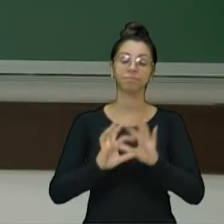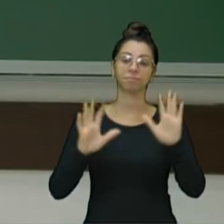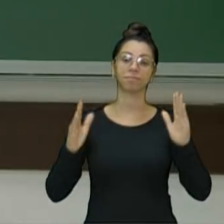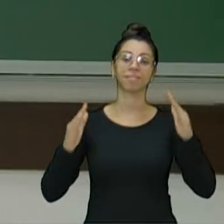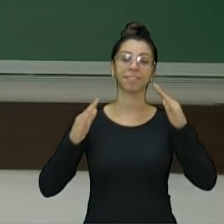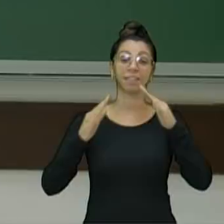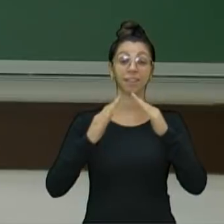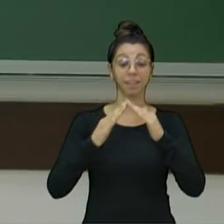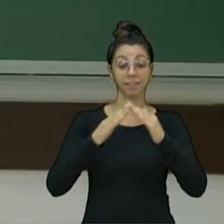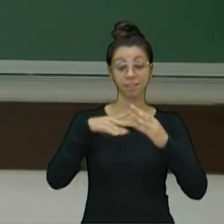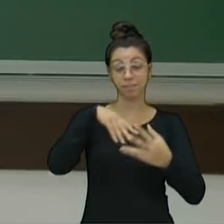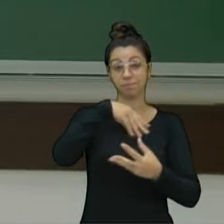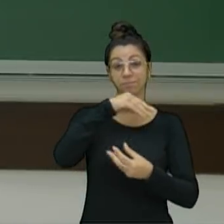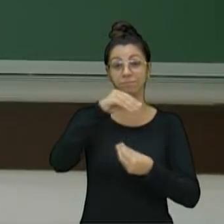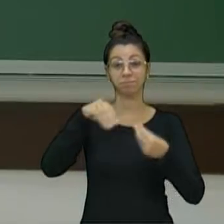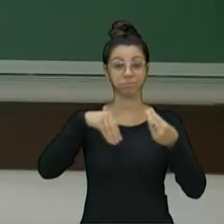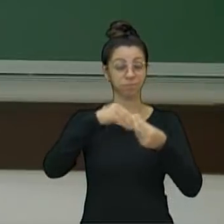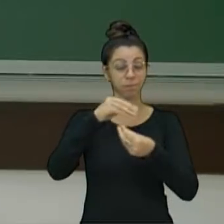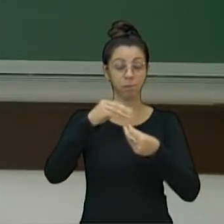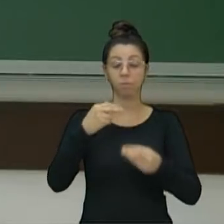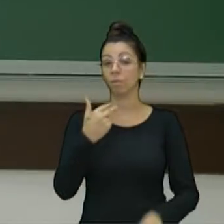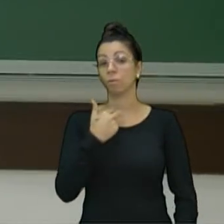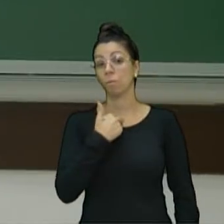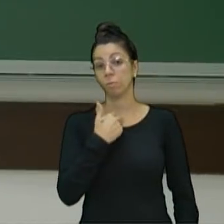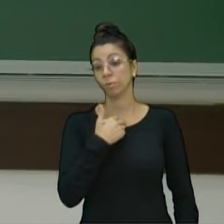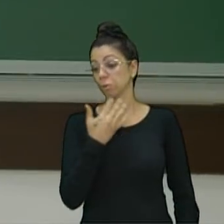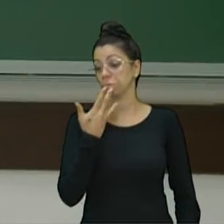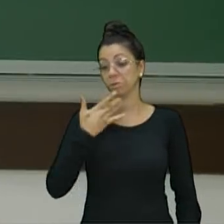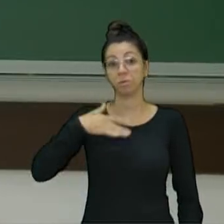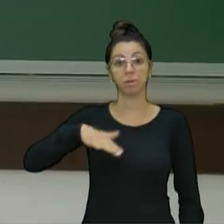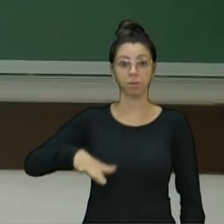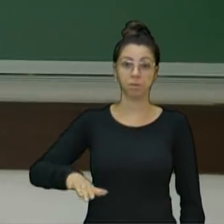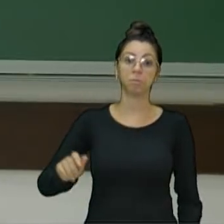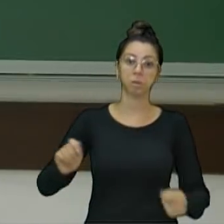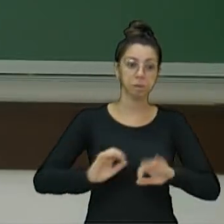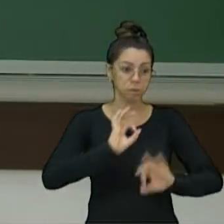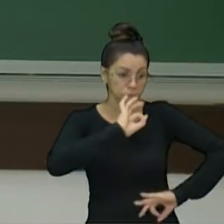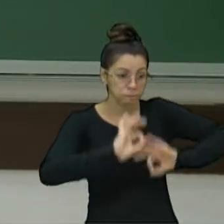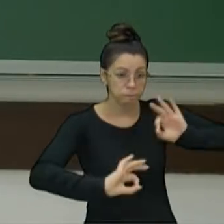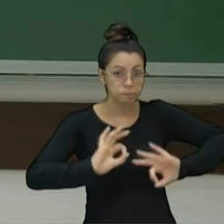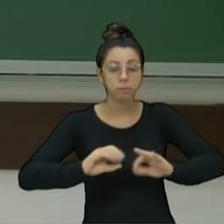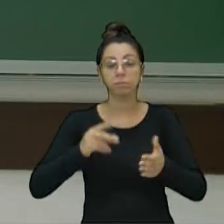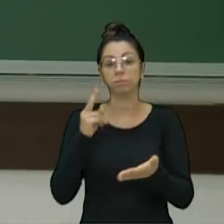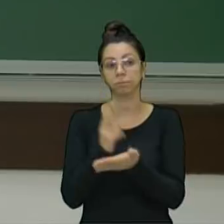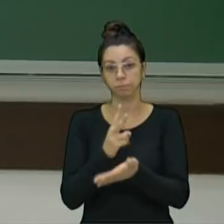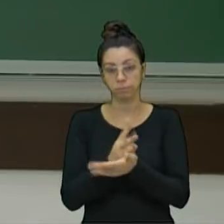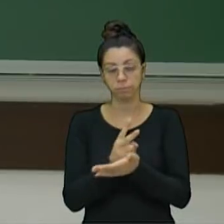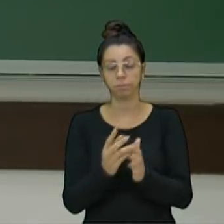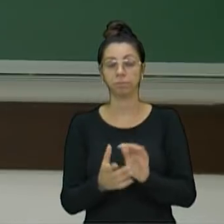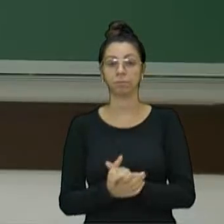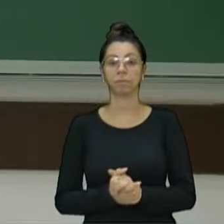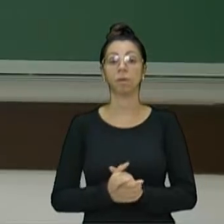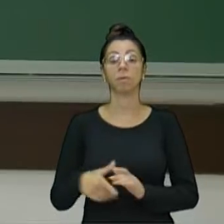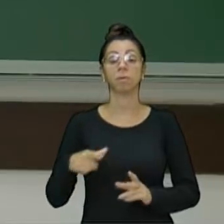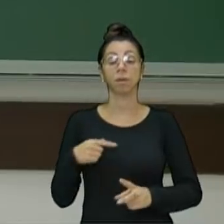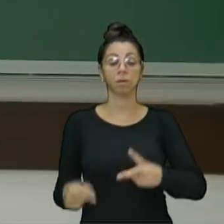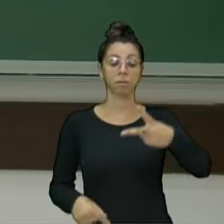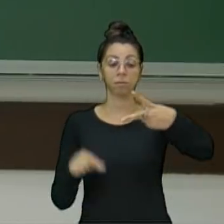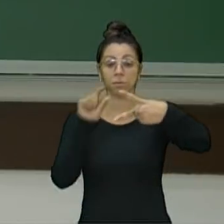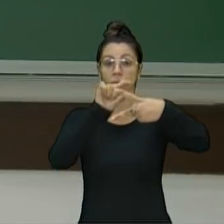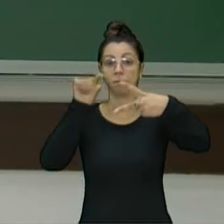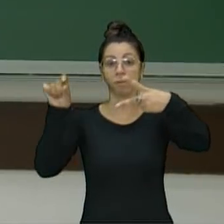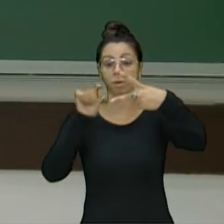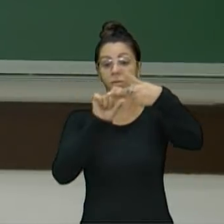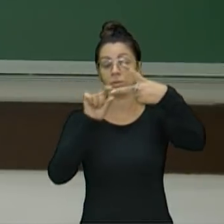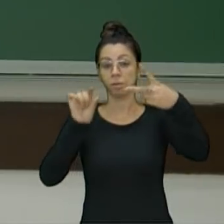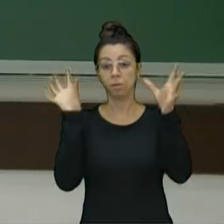casa uma bagunça, o que ela não podia fazer quando ela era criança. Veja que nessas duas frases eu resumi